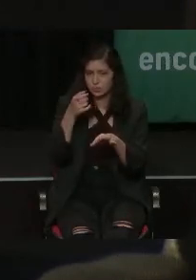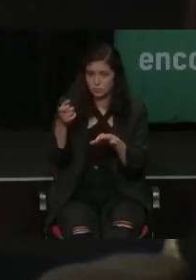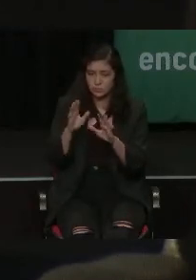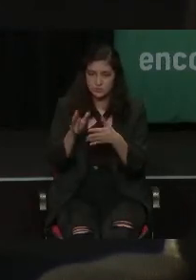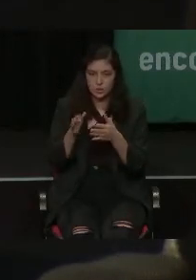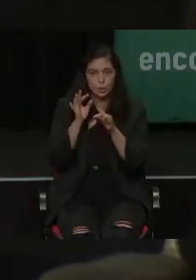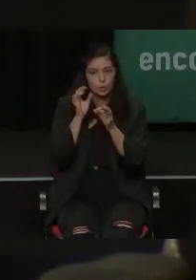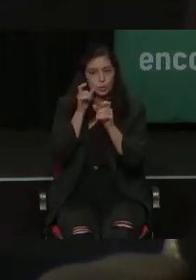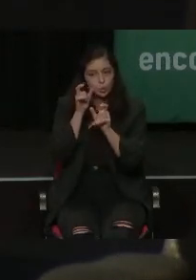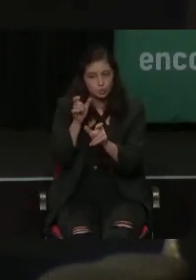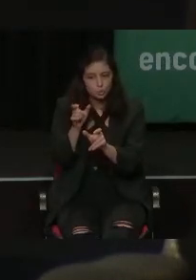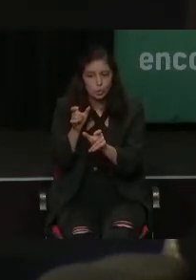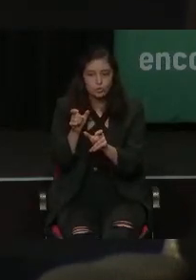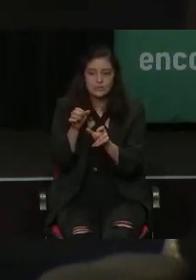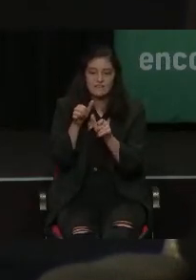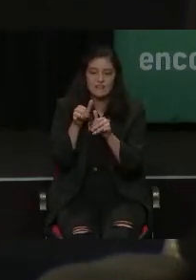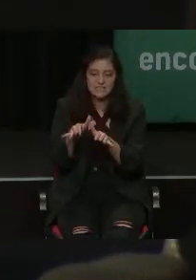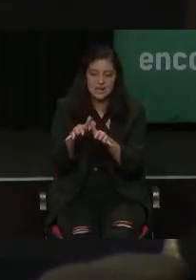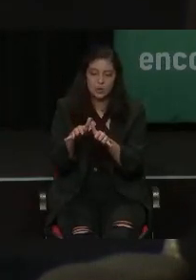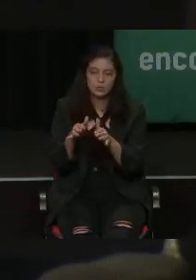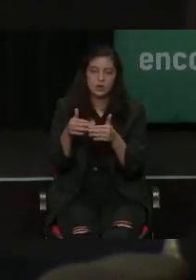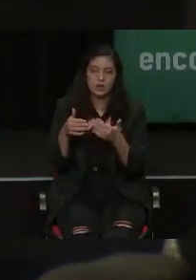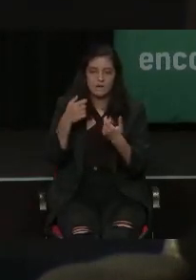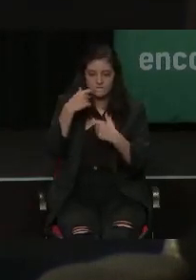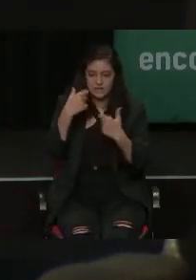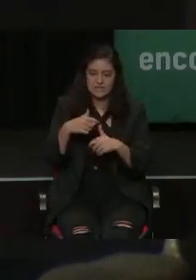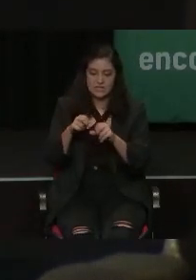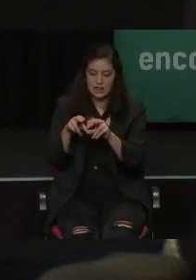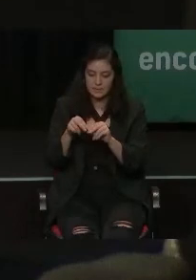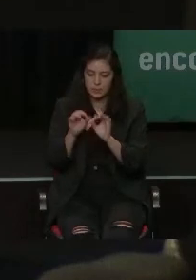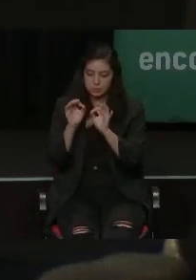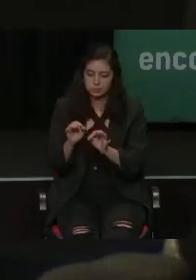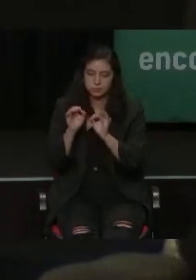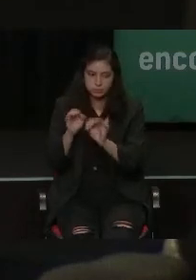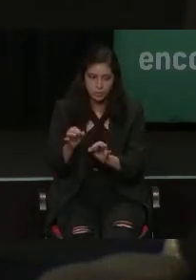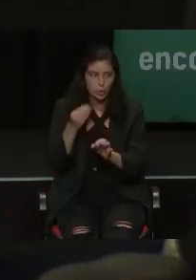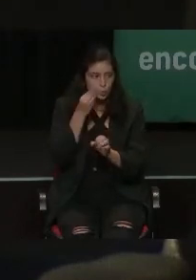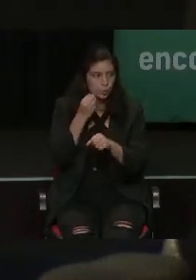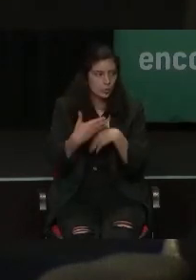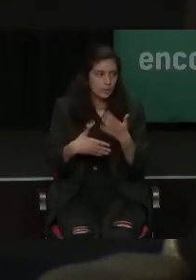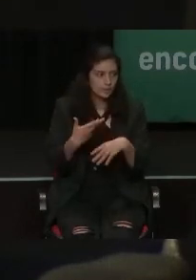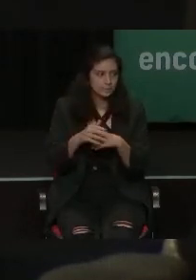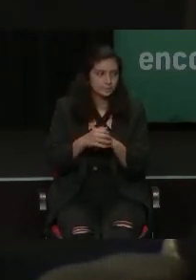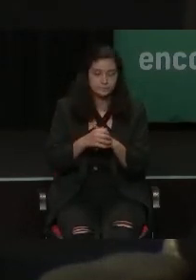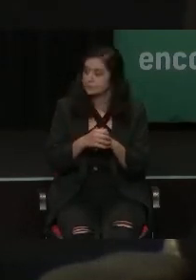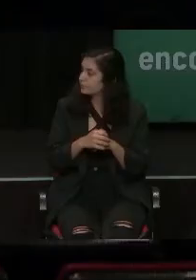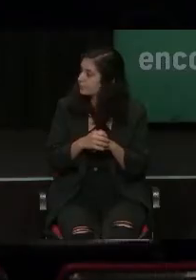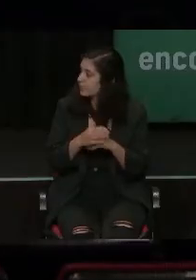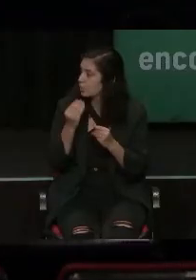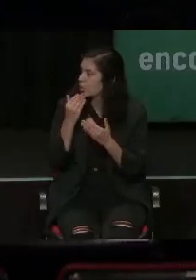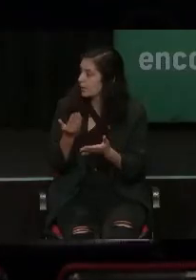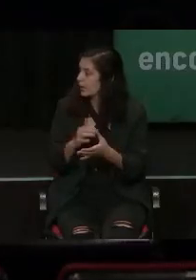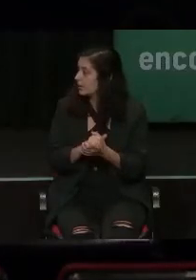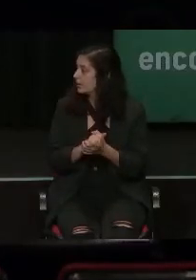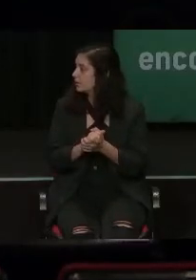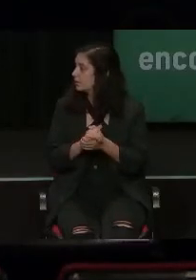ter algum controle de infecção com barreiras físicas e de higiene ao lidar com estes animais. Muito obrigada.